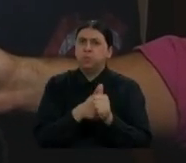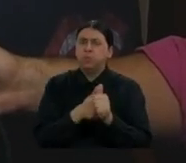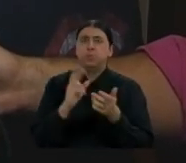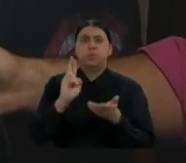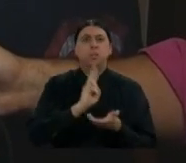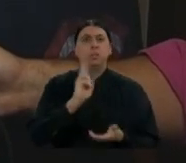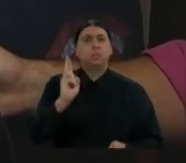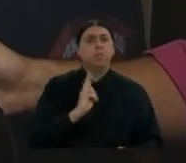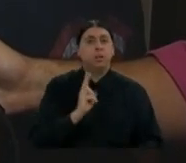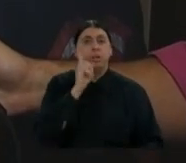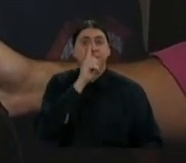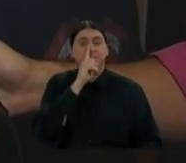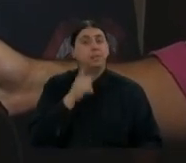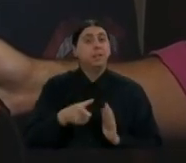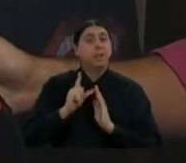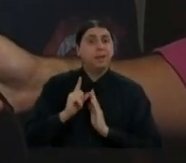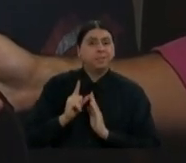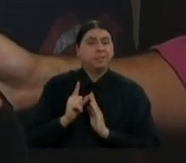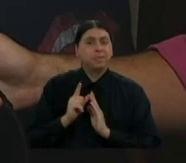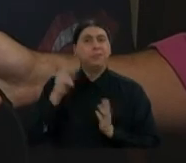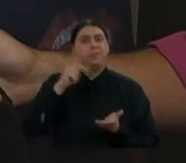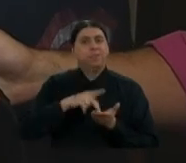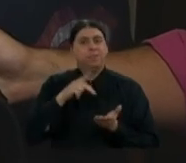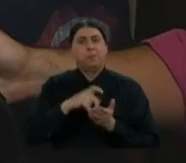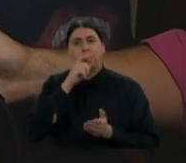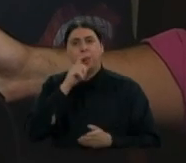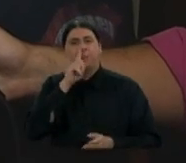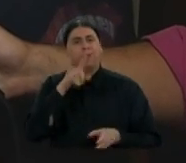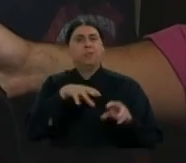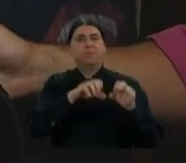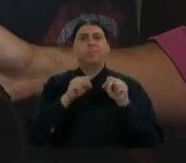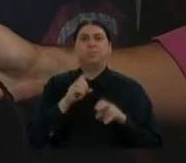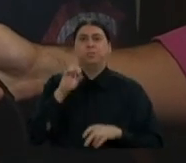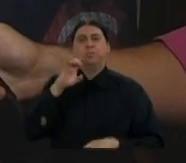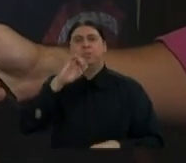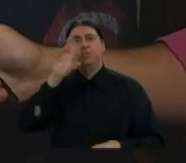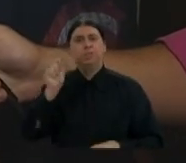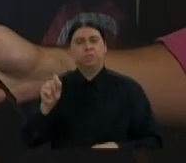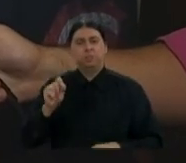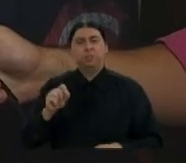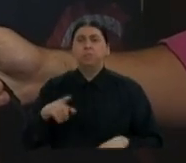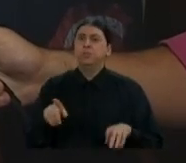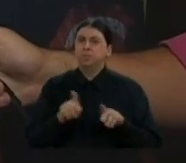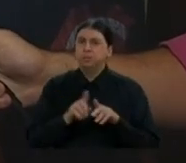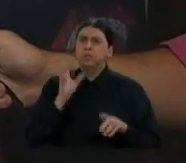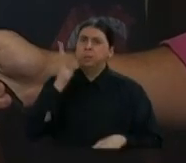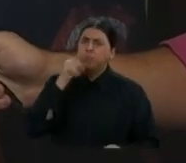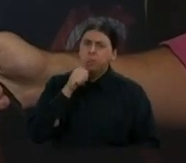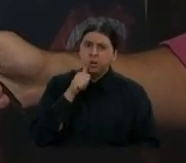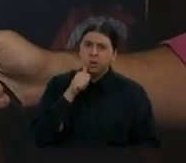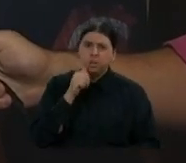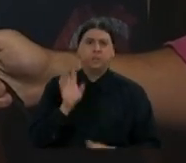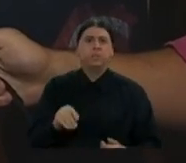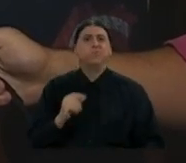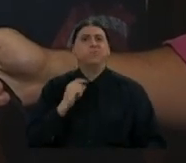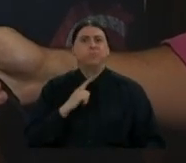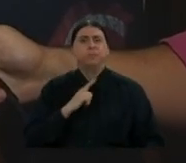mãe então é por isso que eu me apeguei tanto demora para